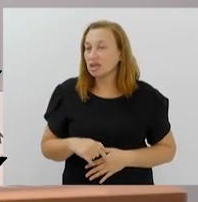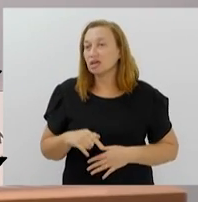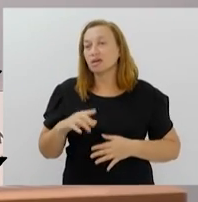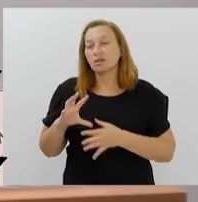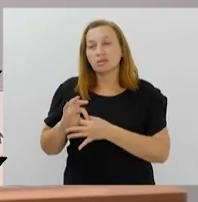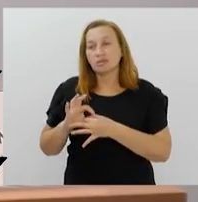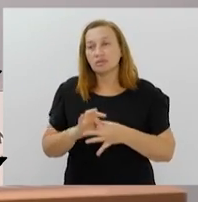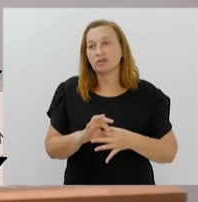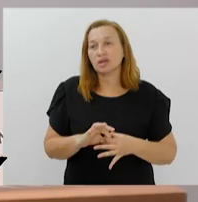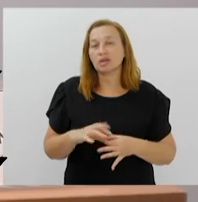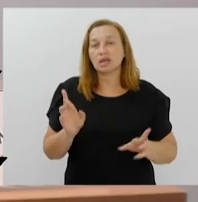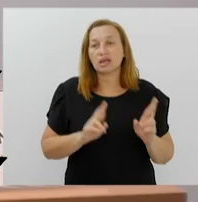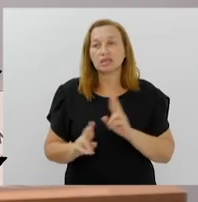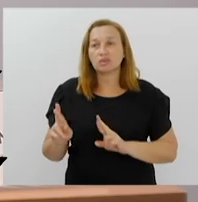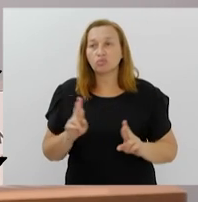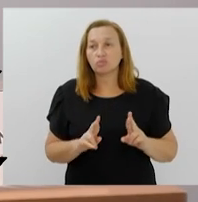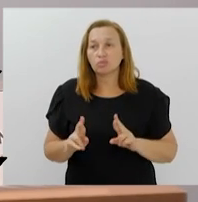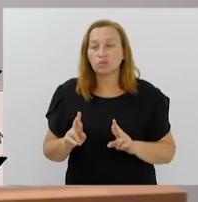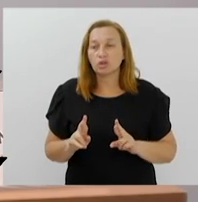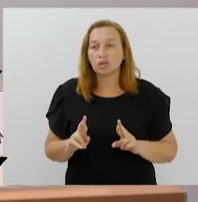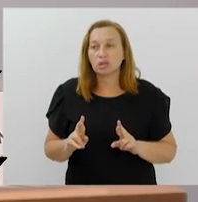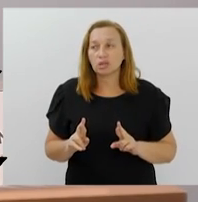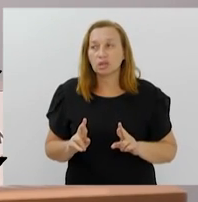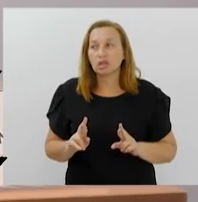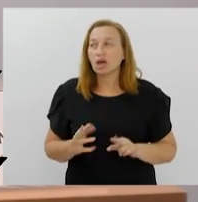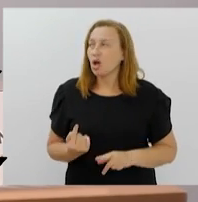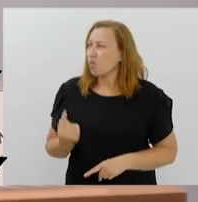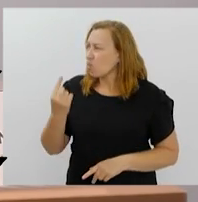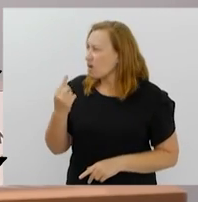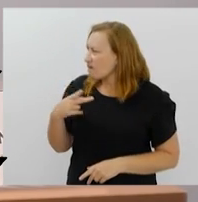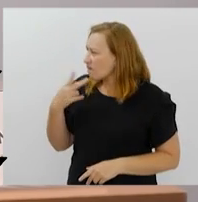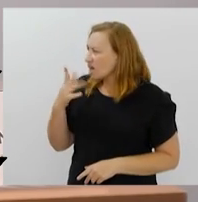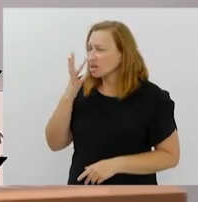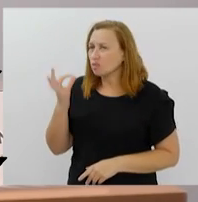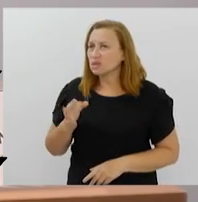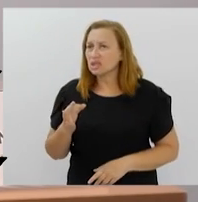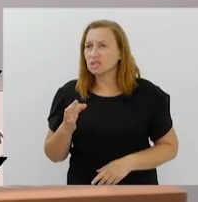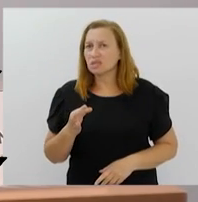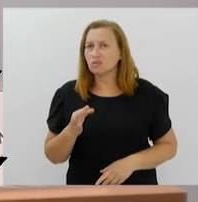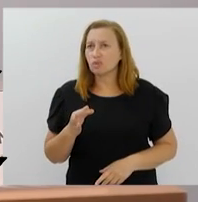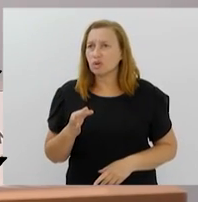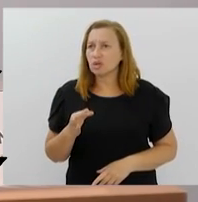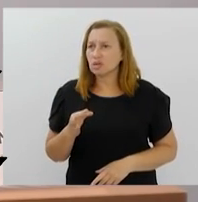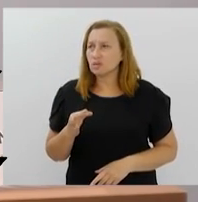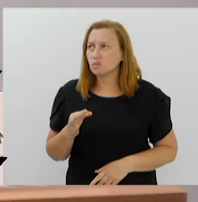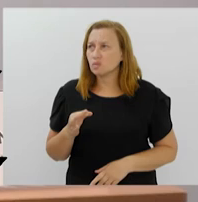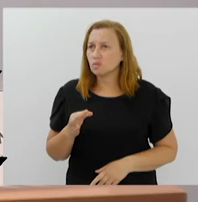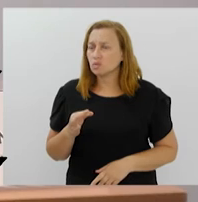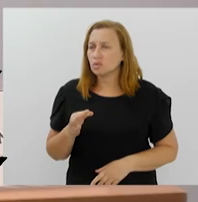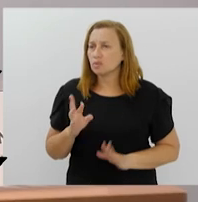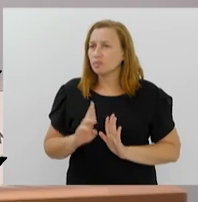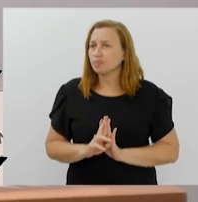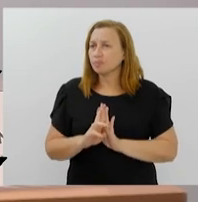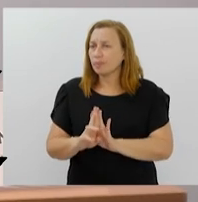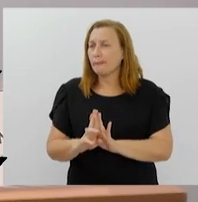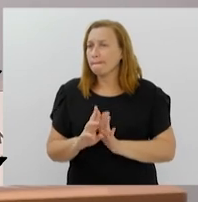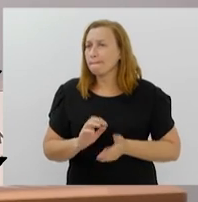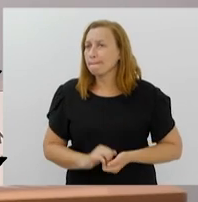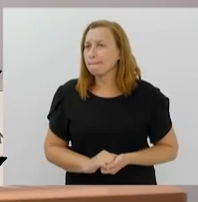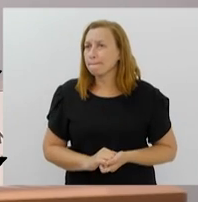falar em relação a um a uma das falas Não sei se foi do do representante